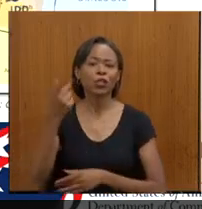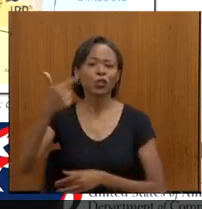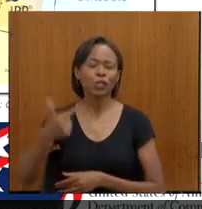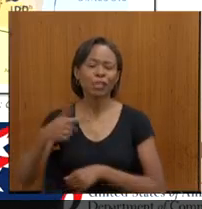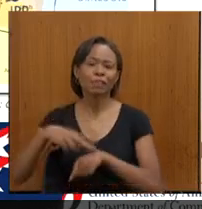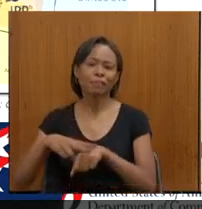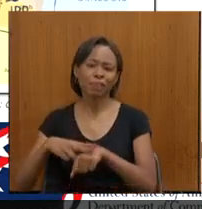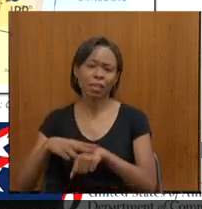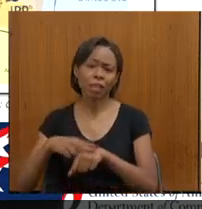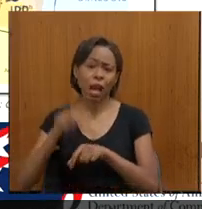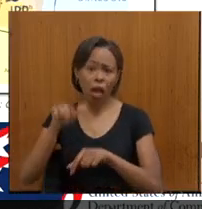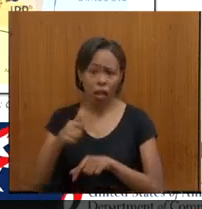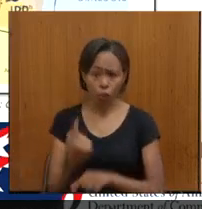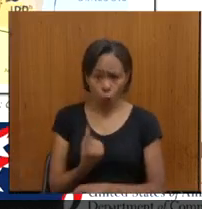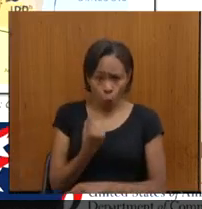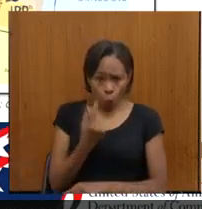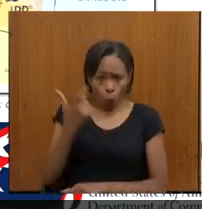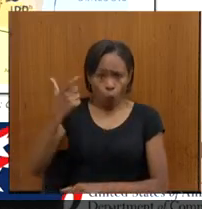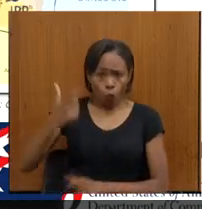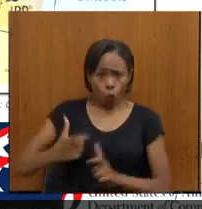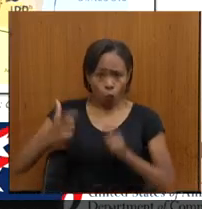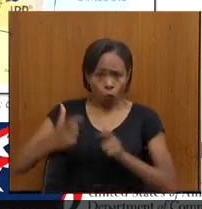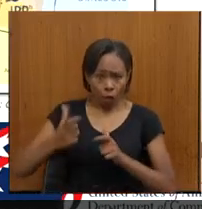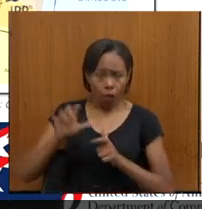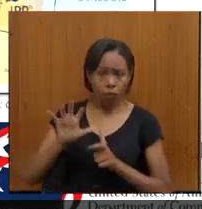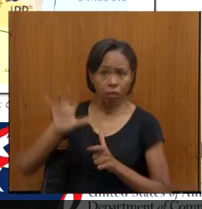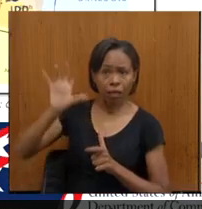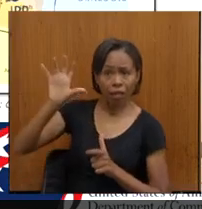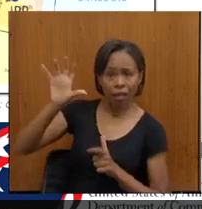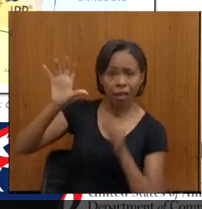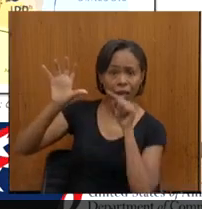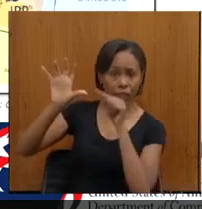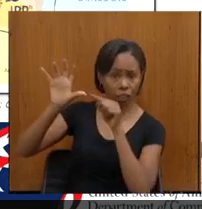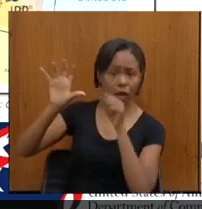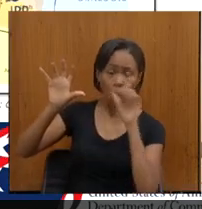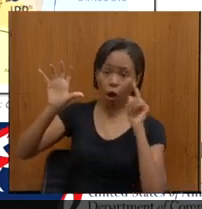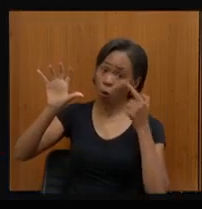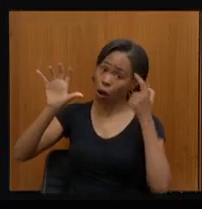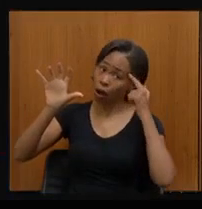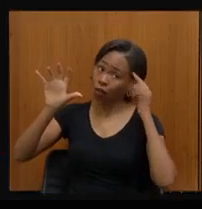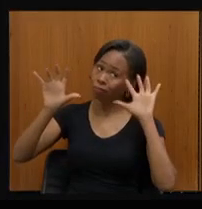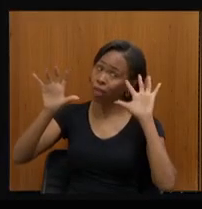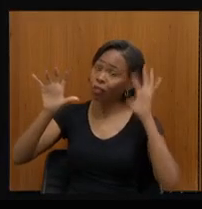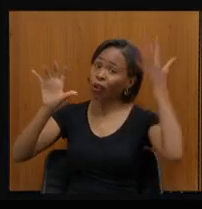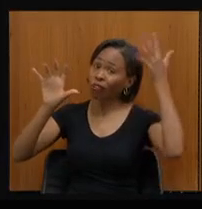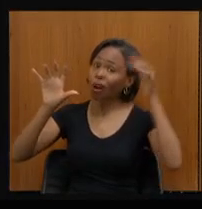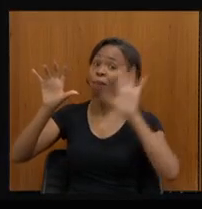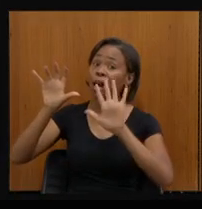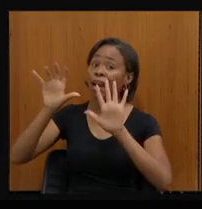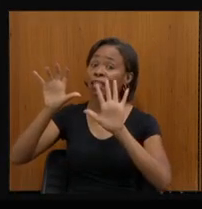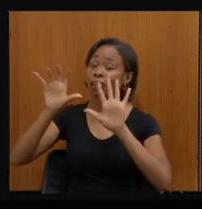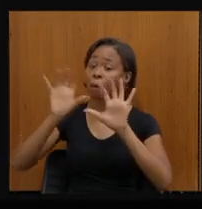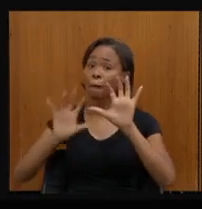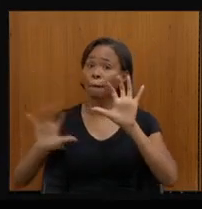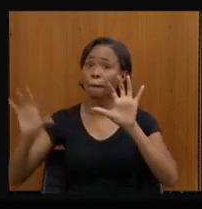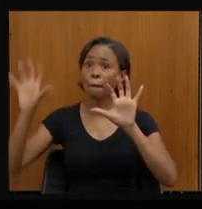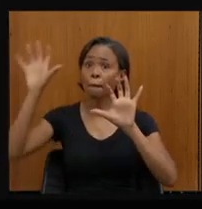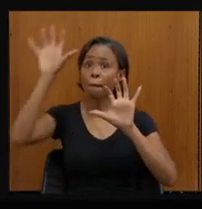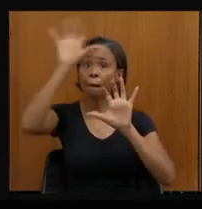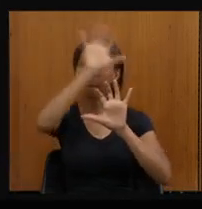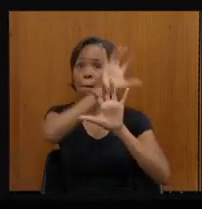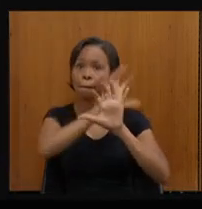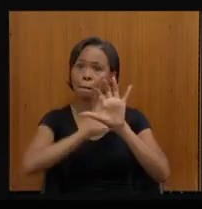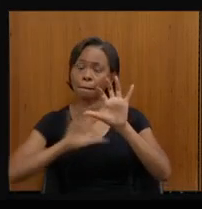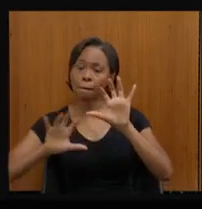Regional e fica interessante porque você de novo ganha aqui em casa você tem fontes dos volumes grandes que